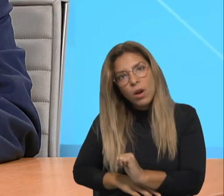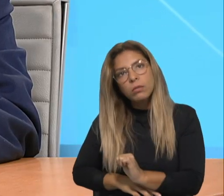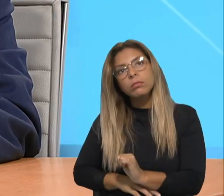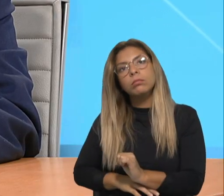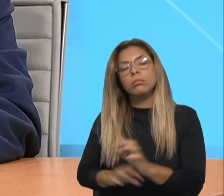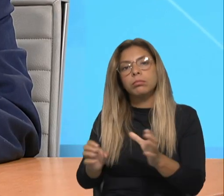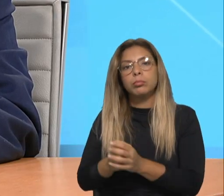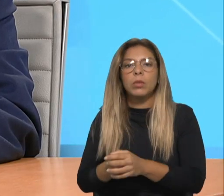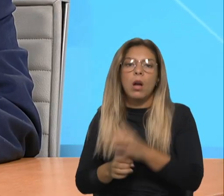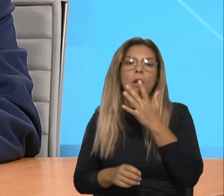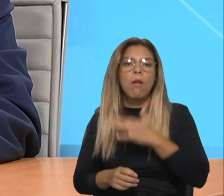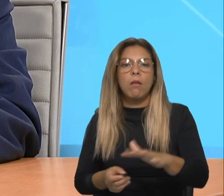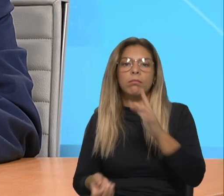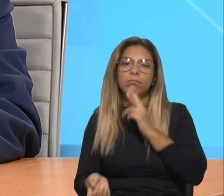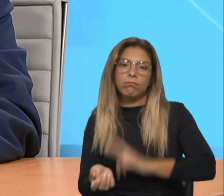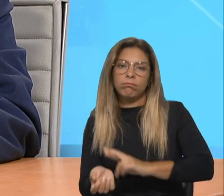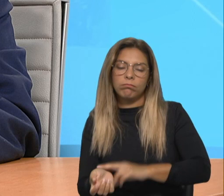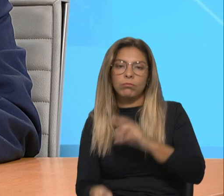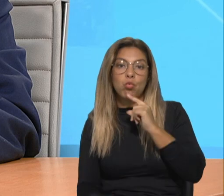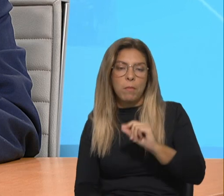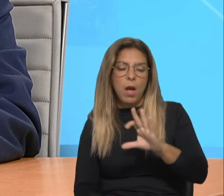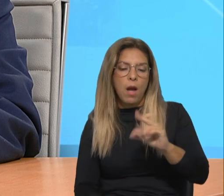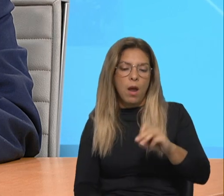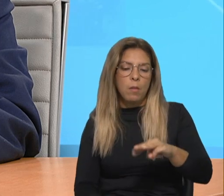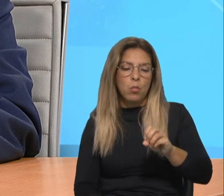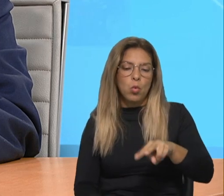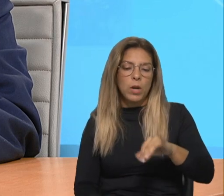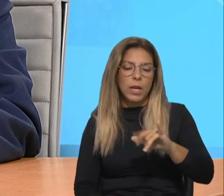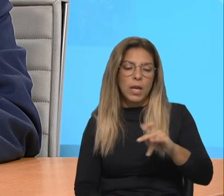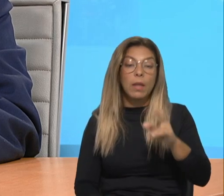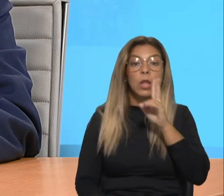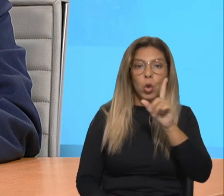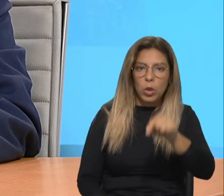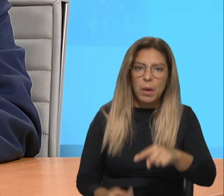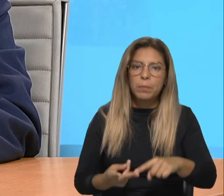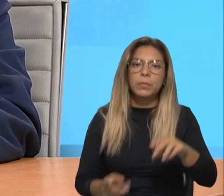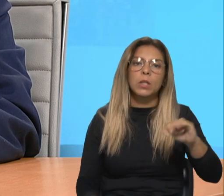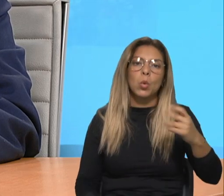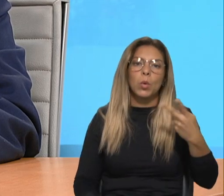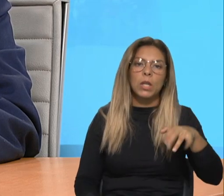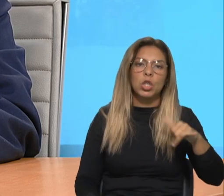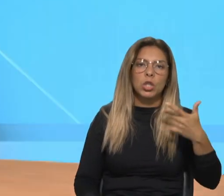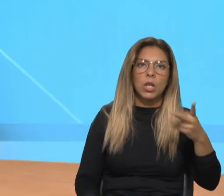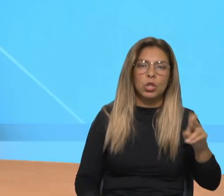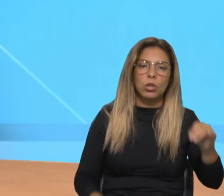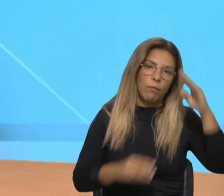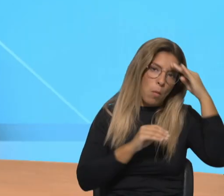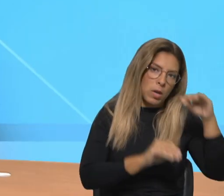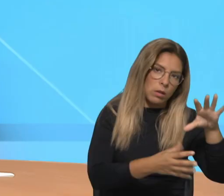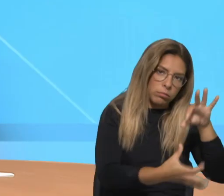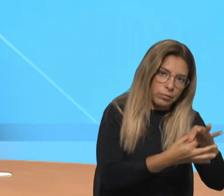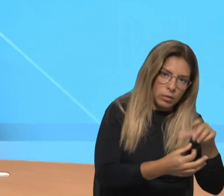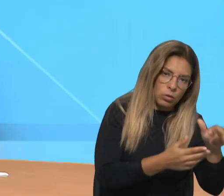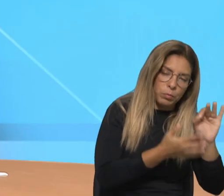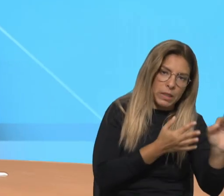harmonia e harmonia prática, os diretores também, e os salmistas têm formação musical.